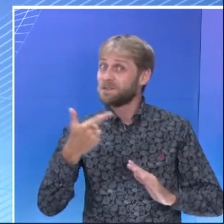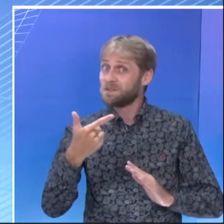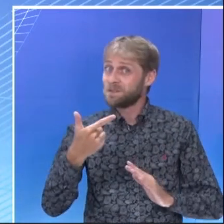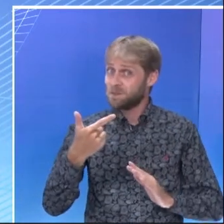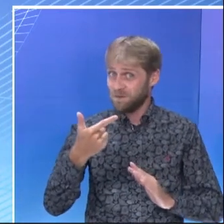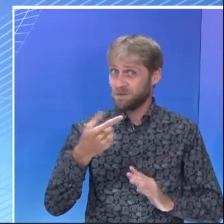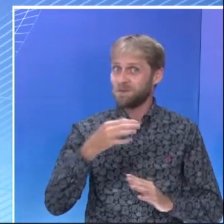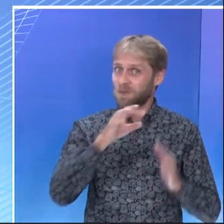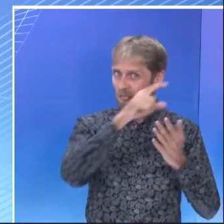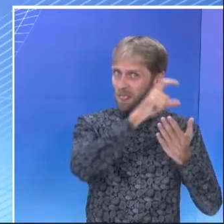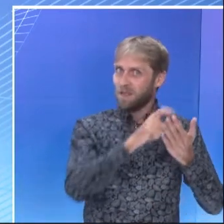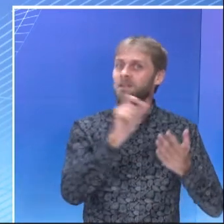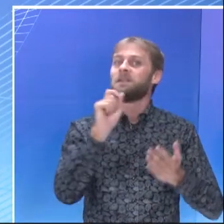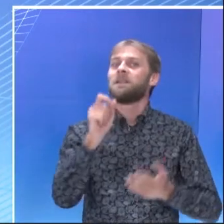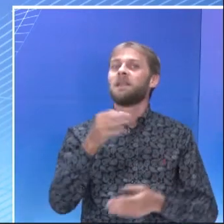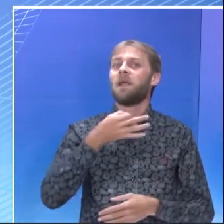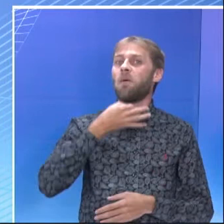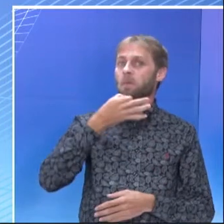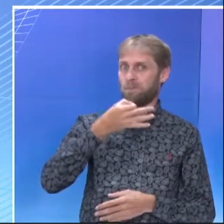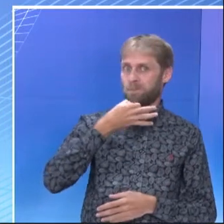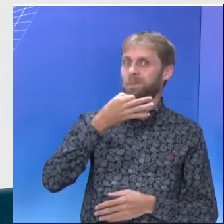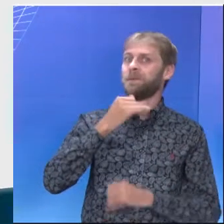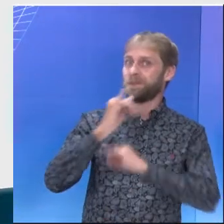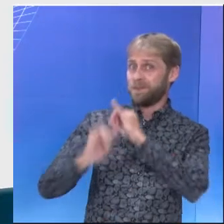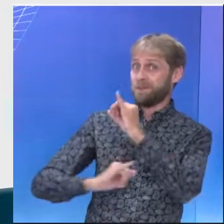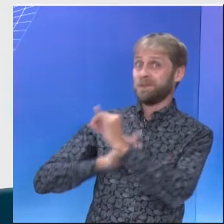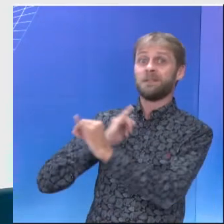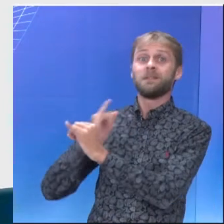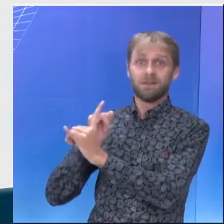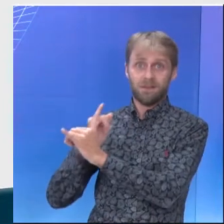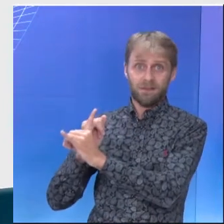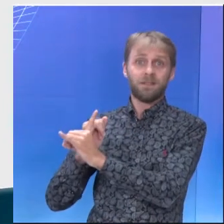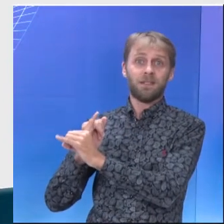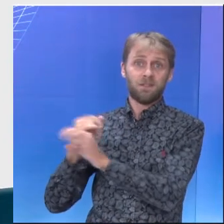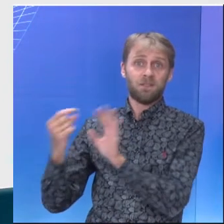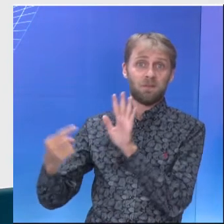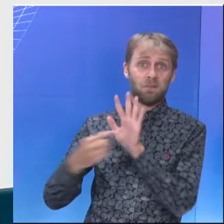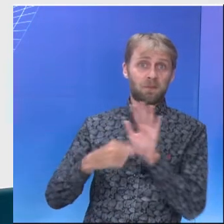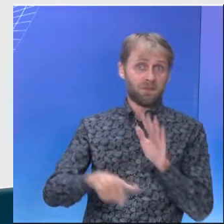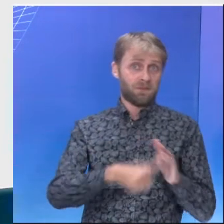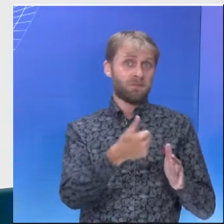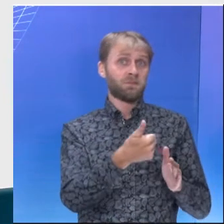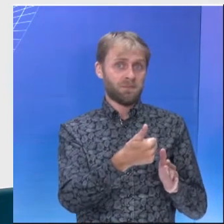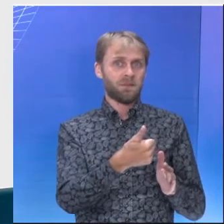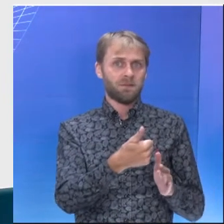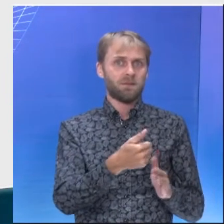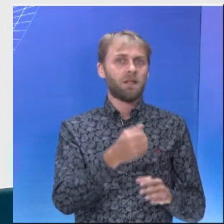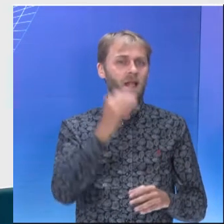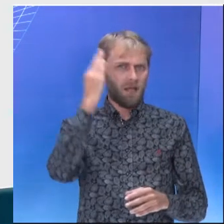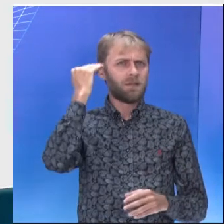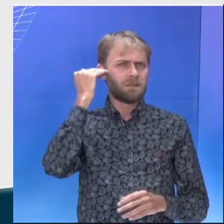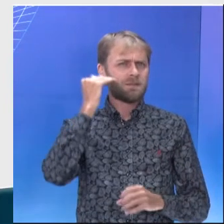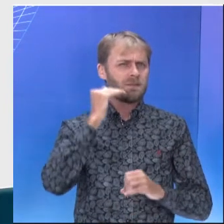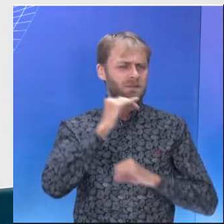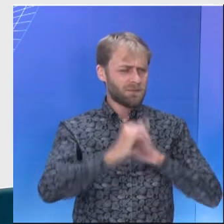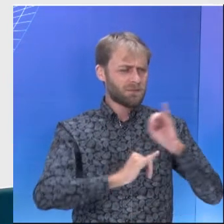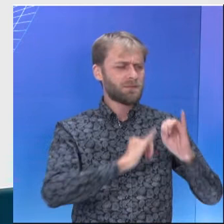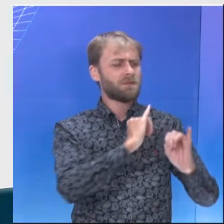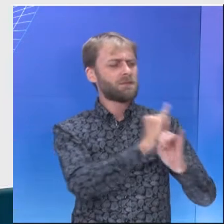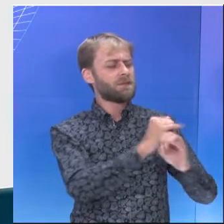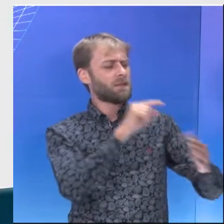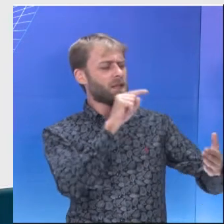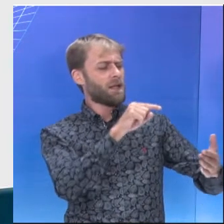que é um comentário sobre o site divulgado no primeiro, então, o primeiro texto eu sei que é um site divulgando um